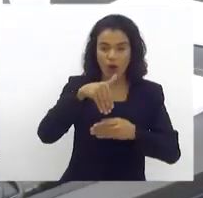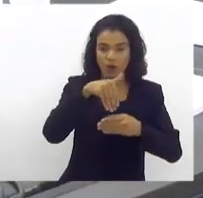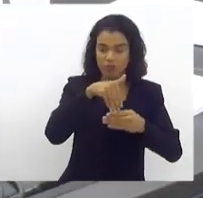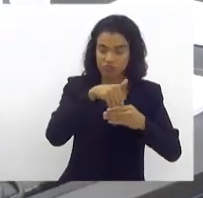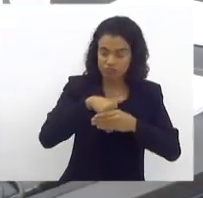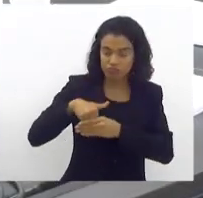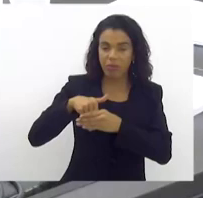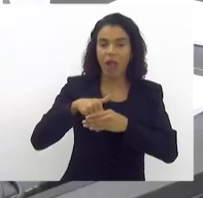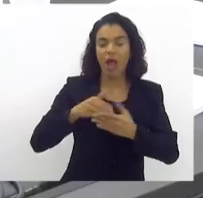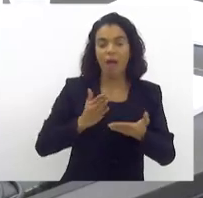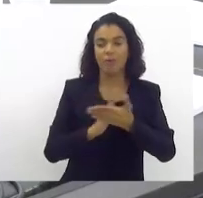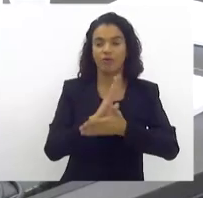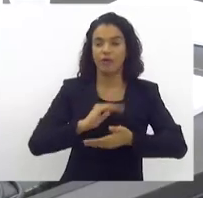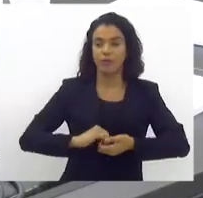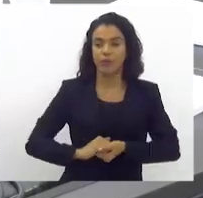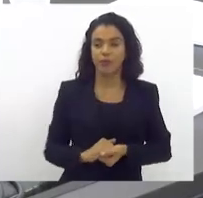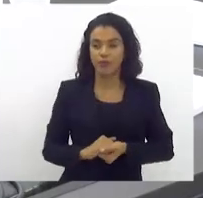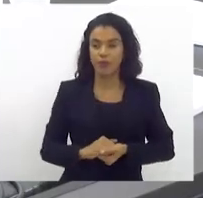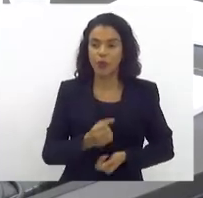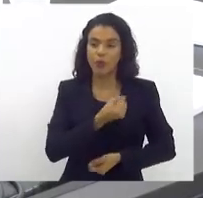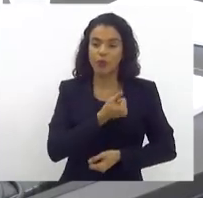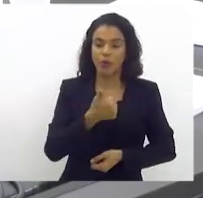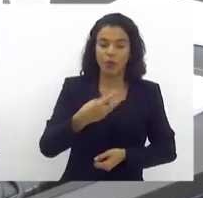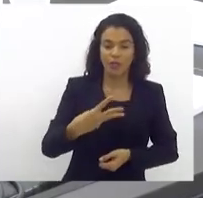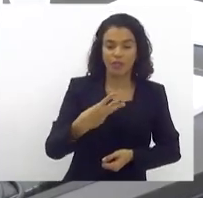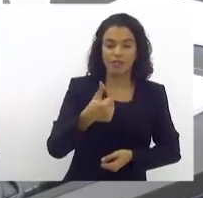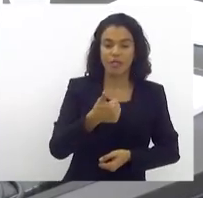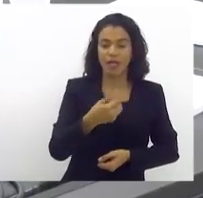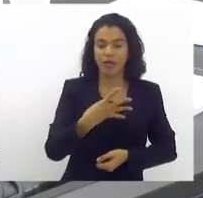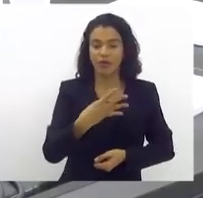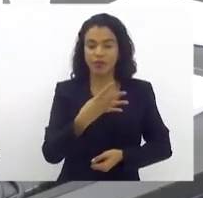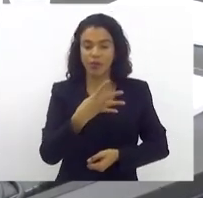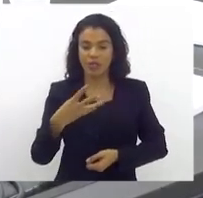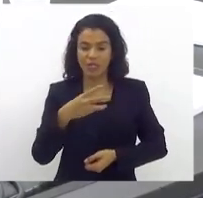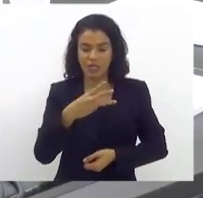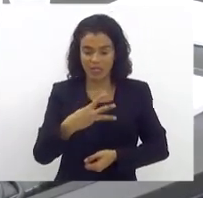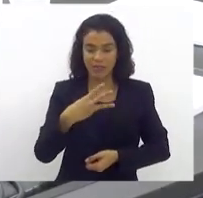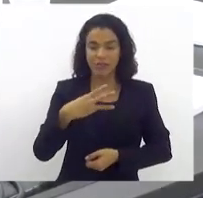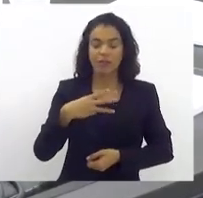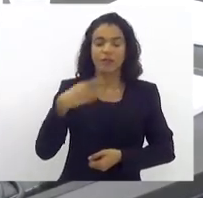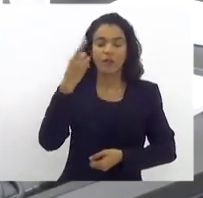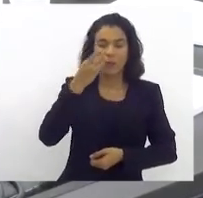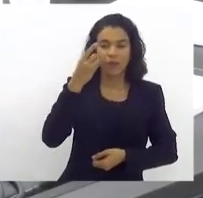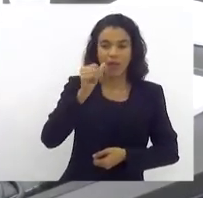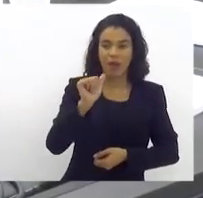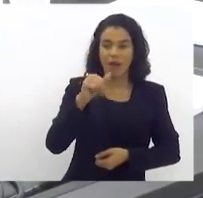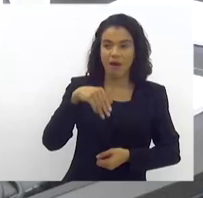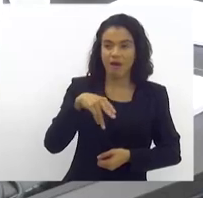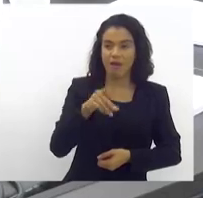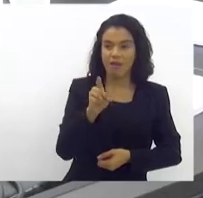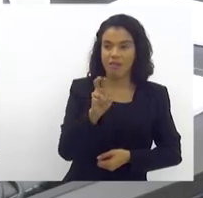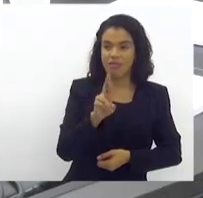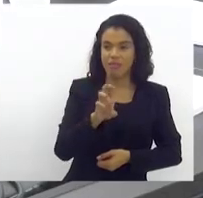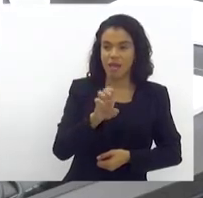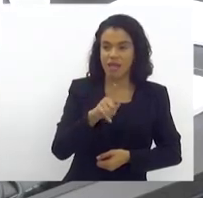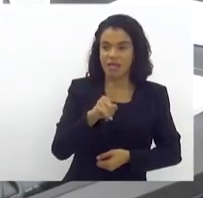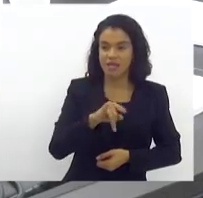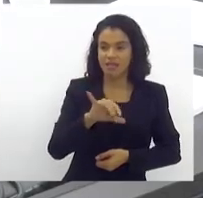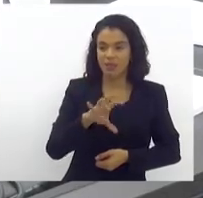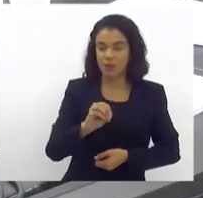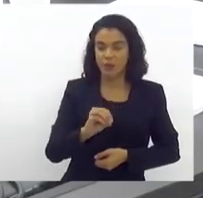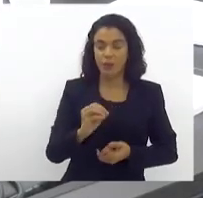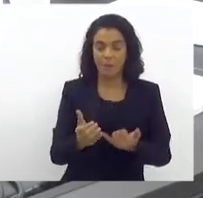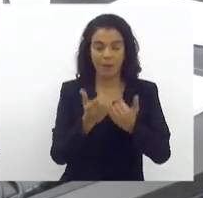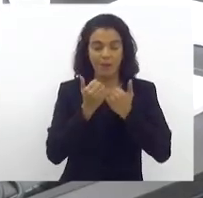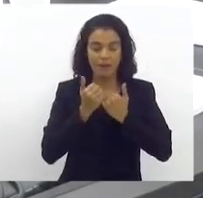senhores que aprovam, permaneçam como estão, aprovado. 13 da pauta, o PL 1443 de 23, de autoria do deputado Andrezinho Siciliano, que declara patrimônio